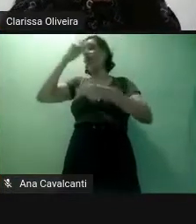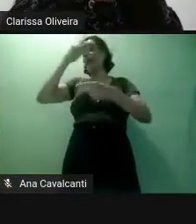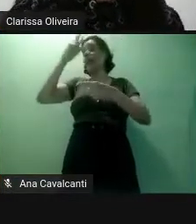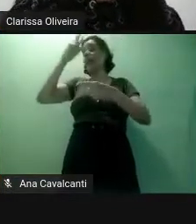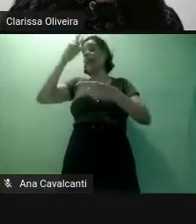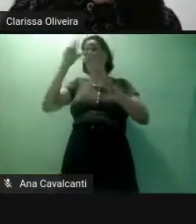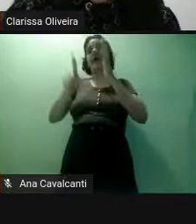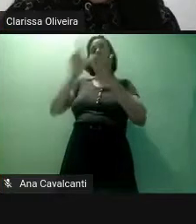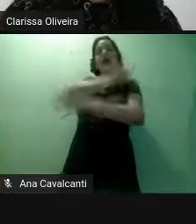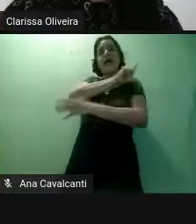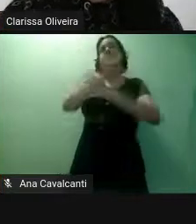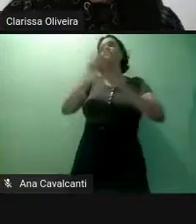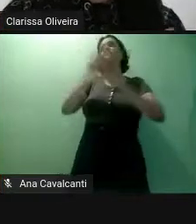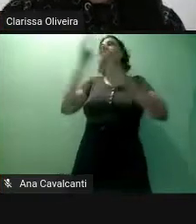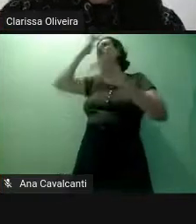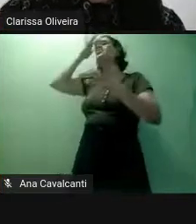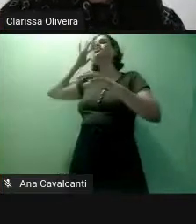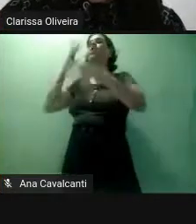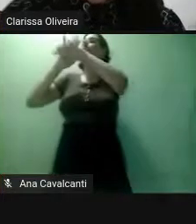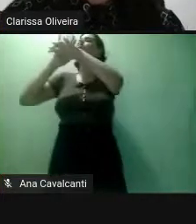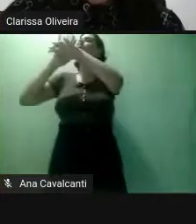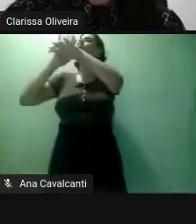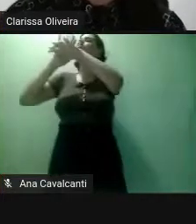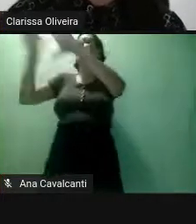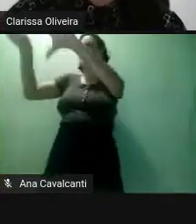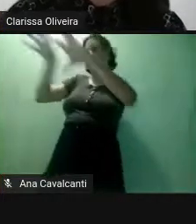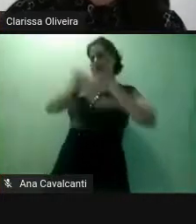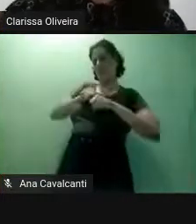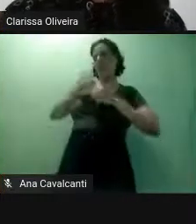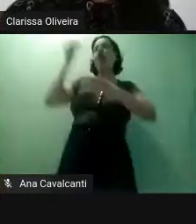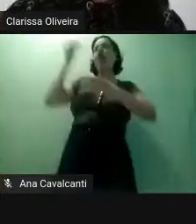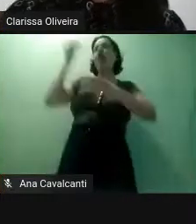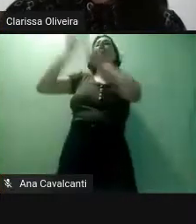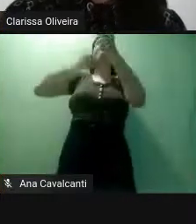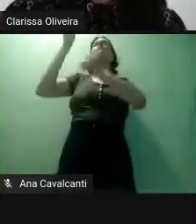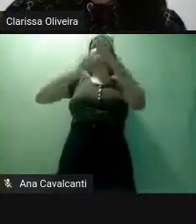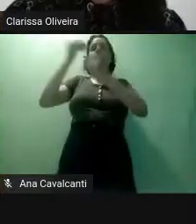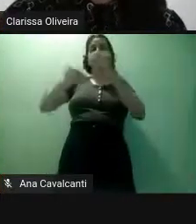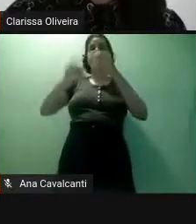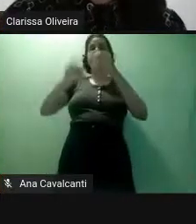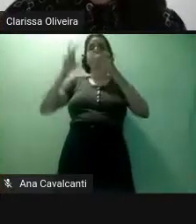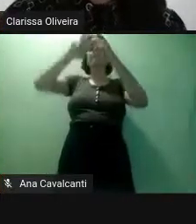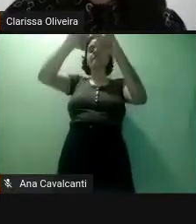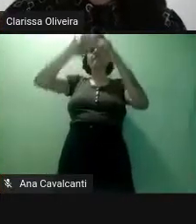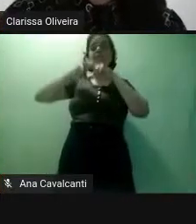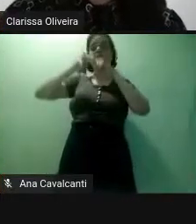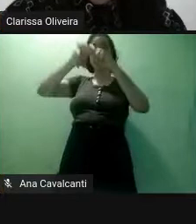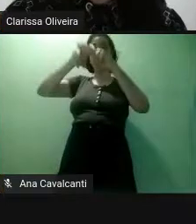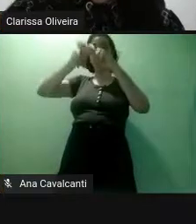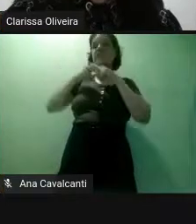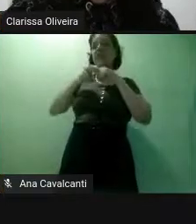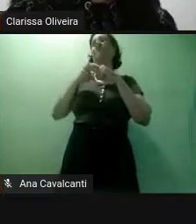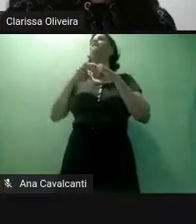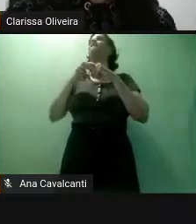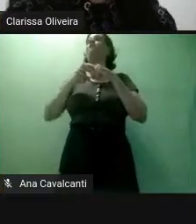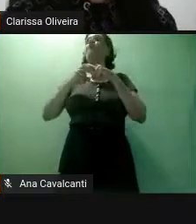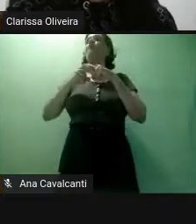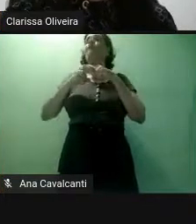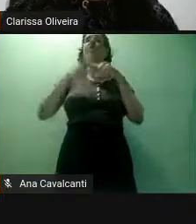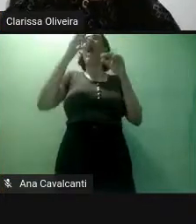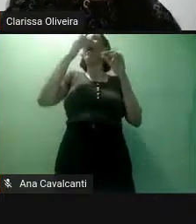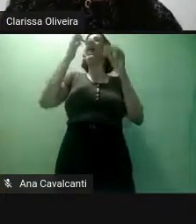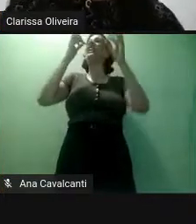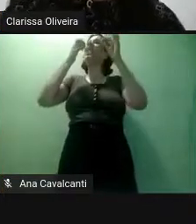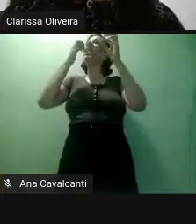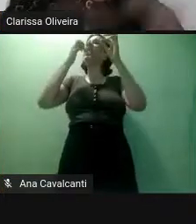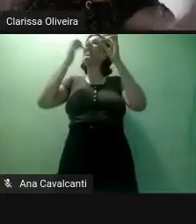que a transmissão, uma das formas de transmissão do vírus é por meio de gotículas. Gotículas